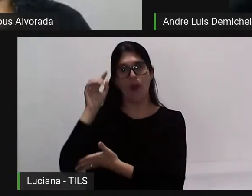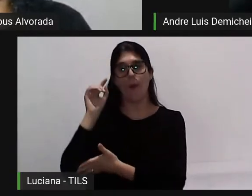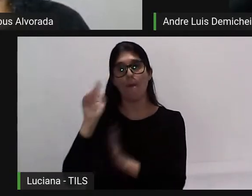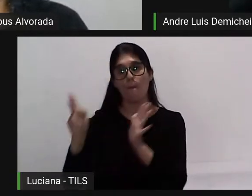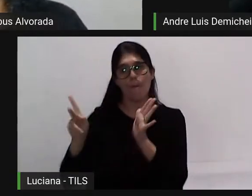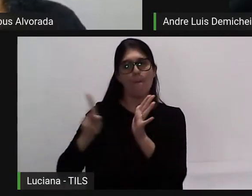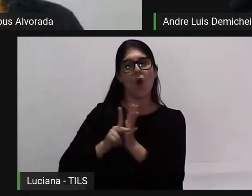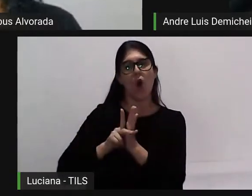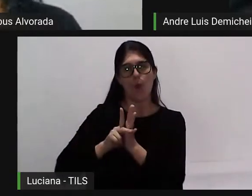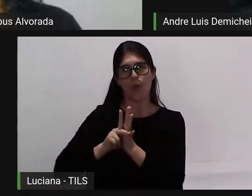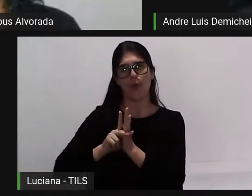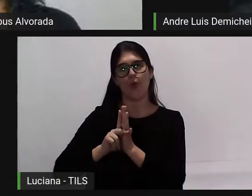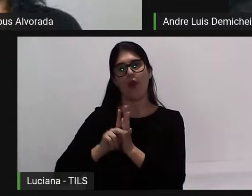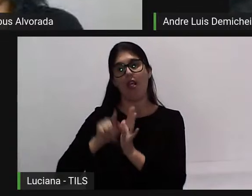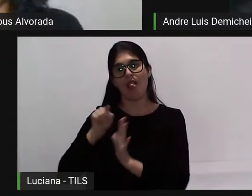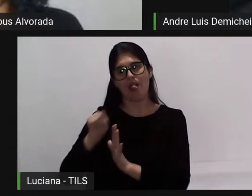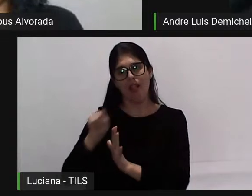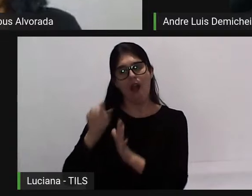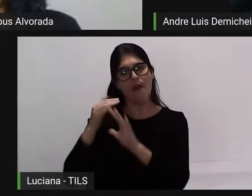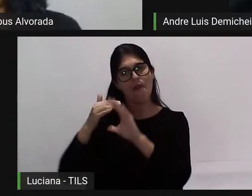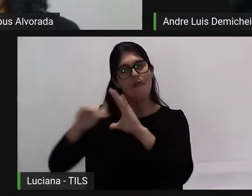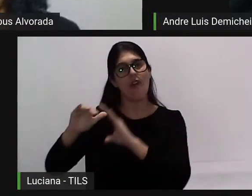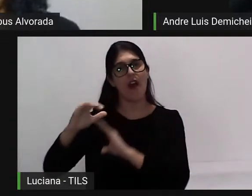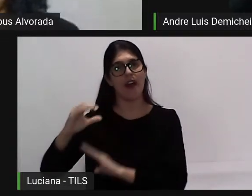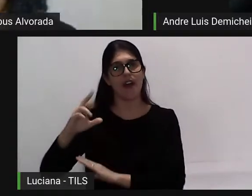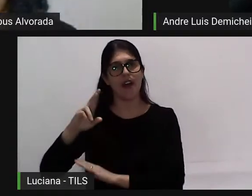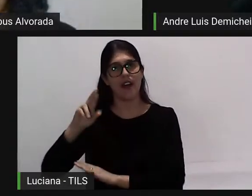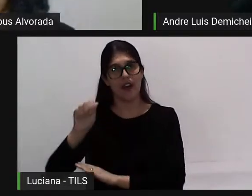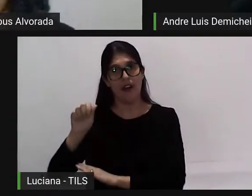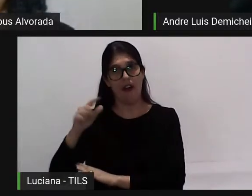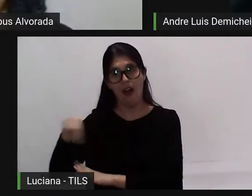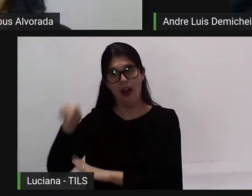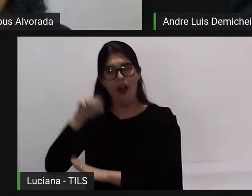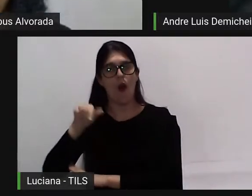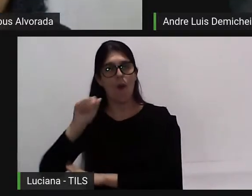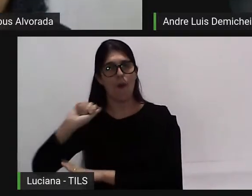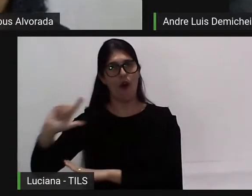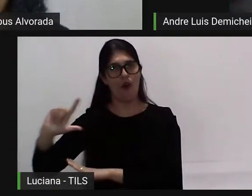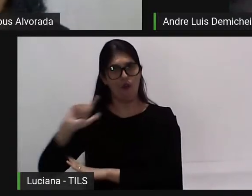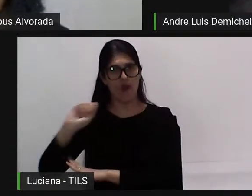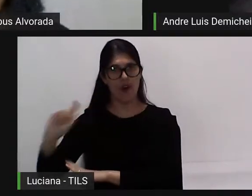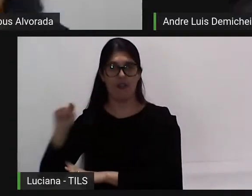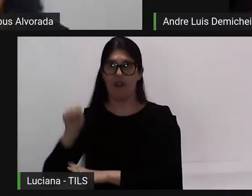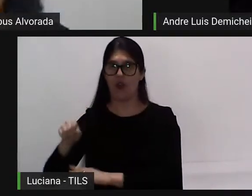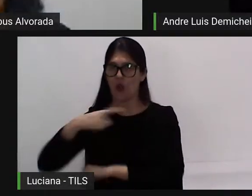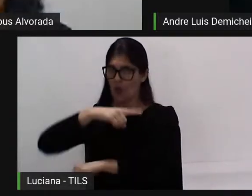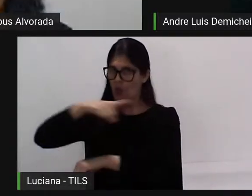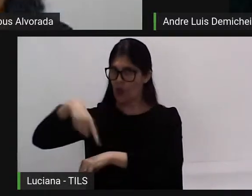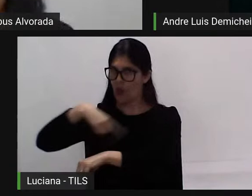CRA@alvorada. Então, é para onde vai essa questão dos créditos complementares.